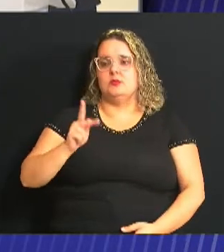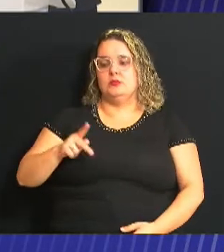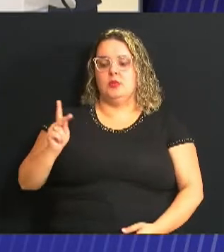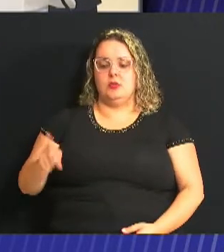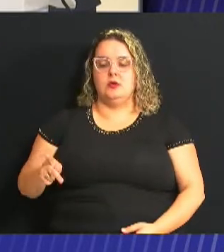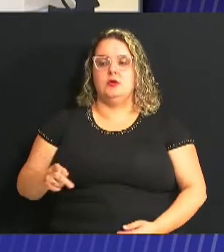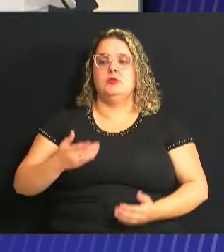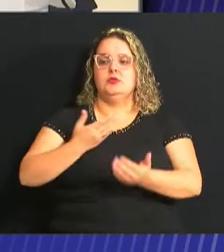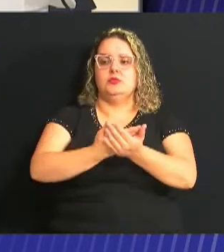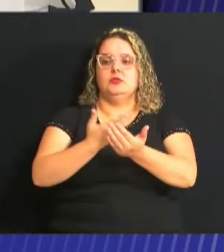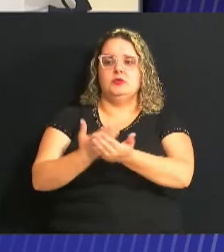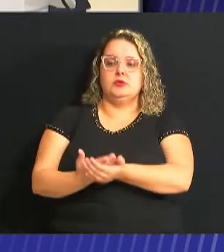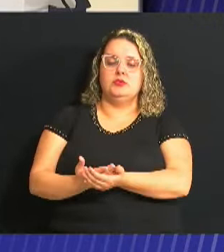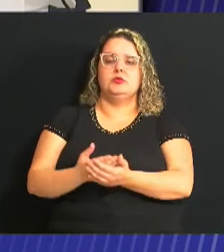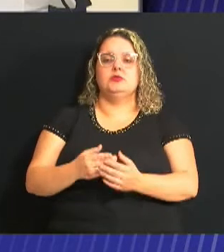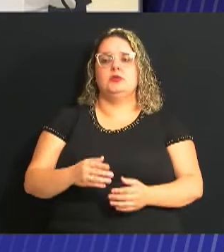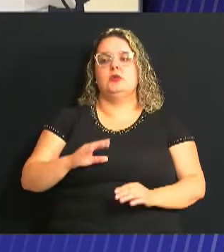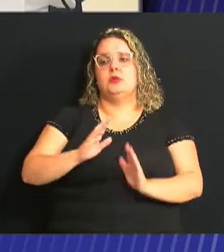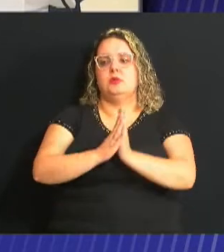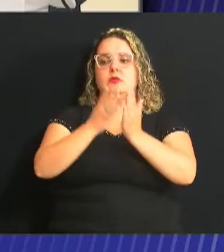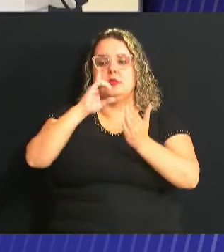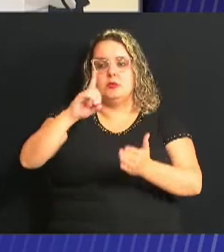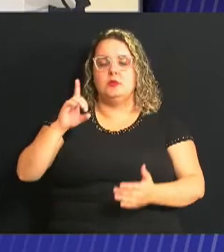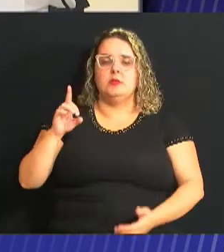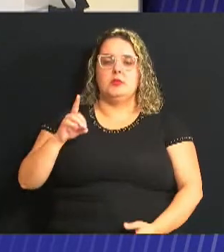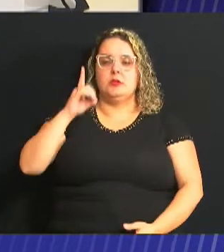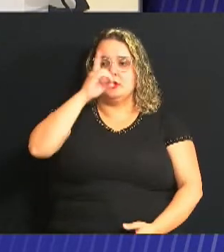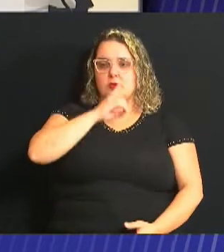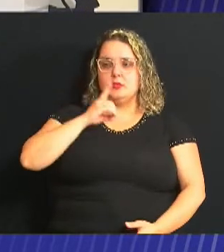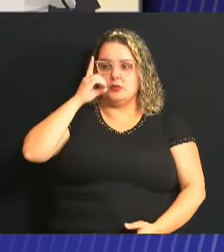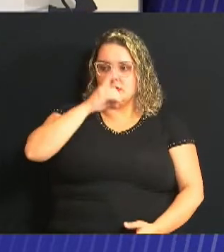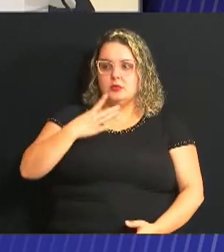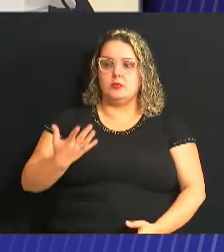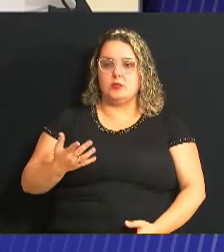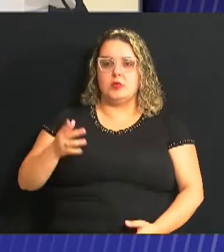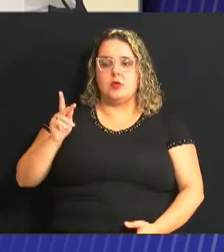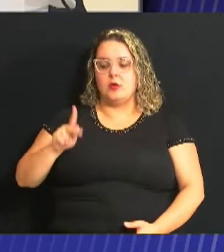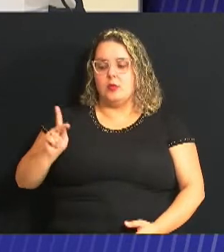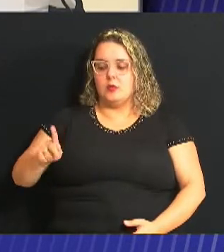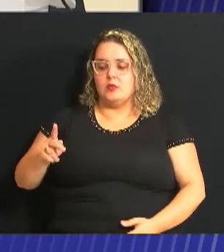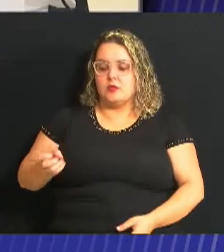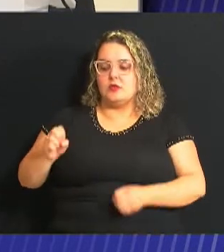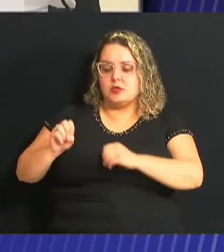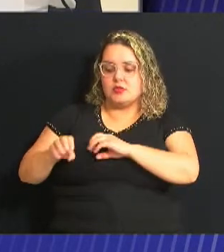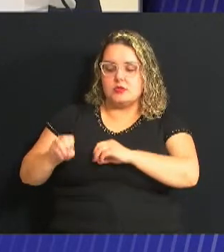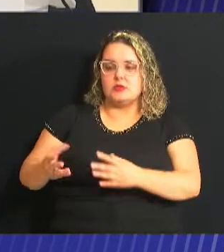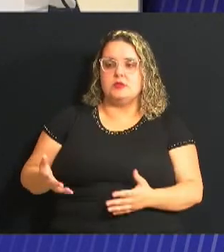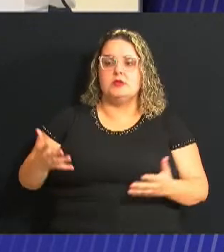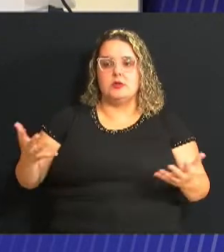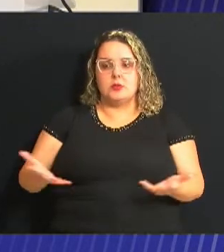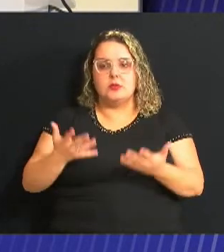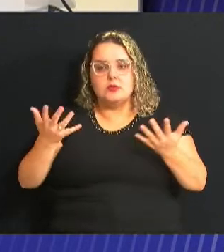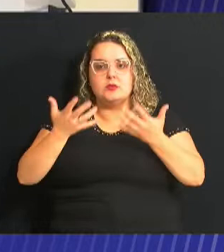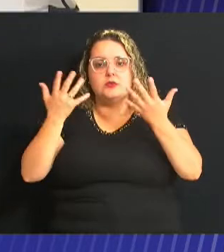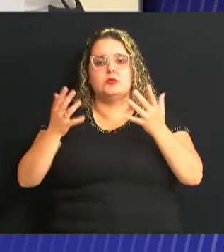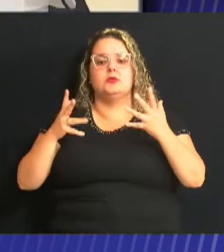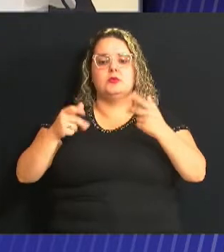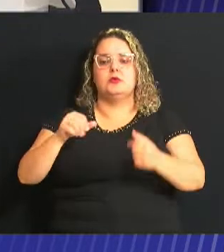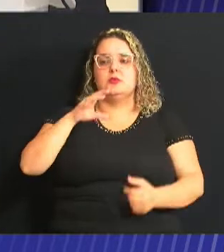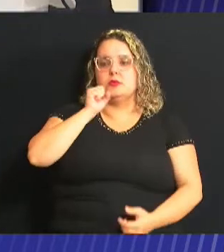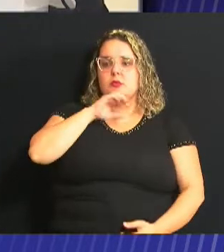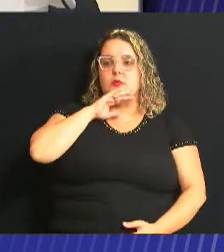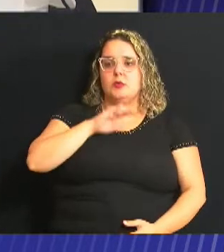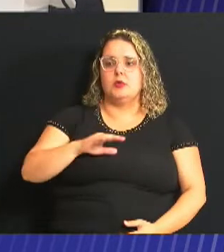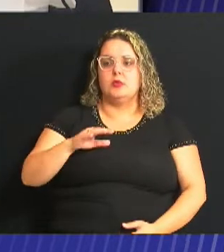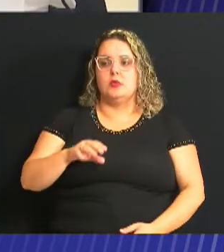Escola Bíblica Dominical, todo sábado à tarde. É um grande incentivador da educação religiosa. A